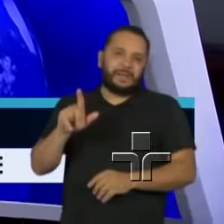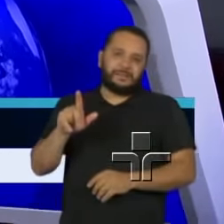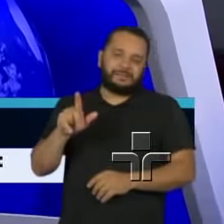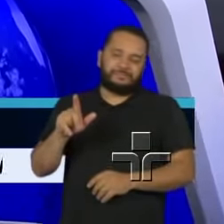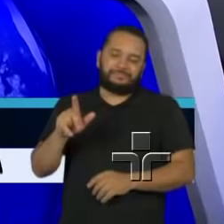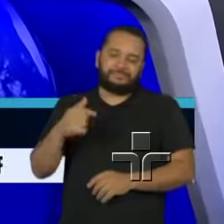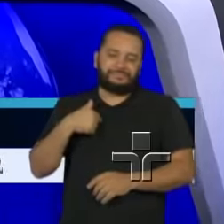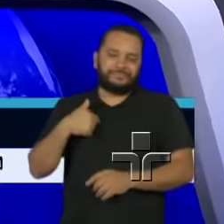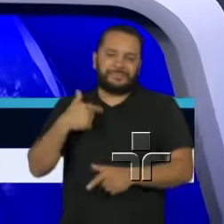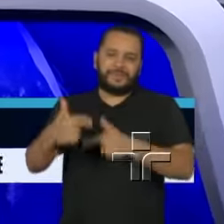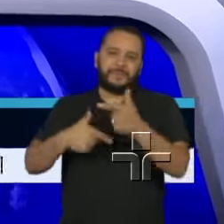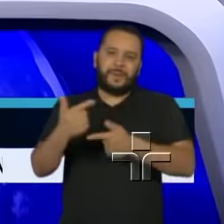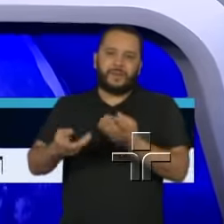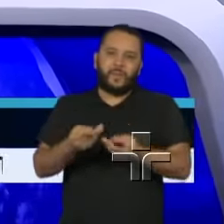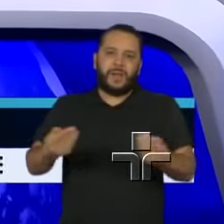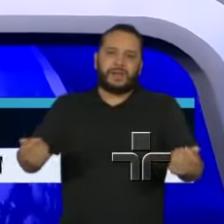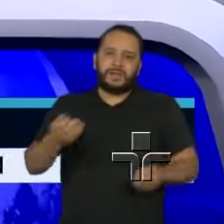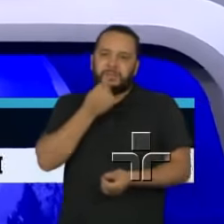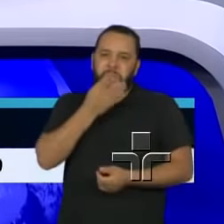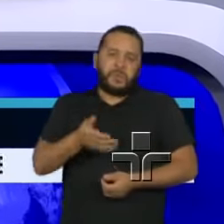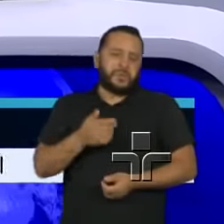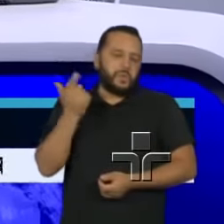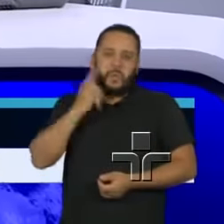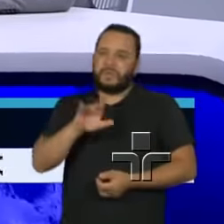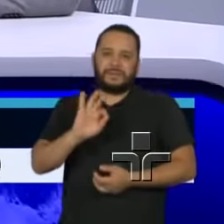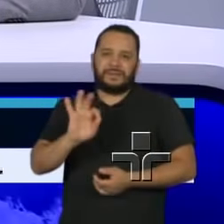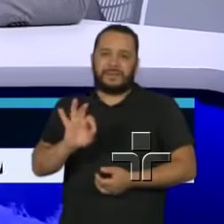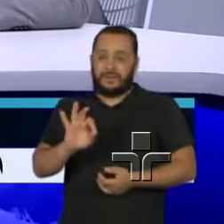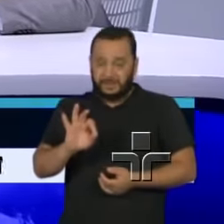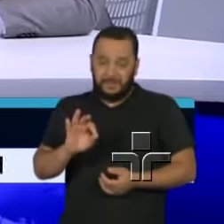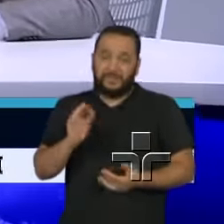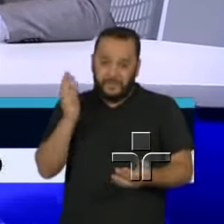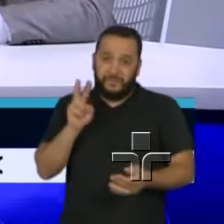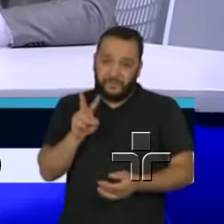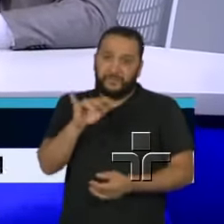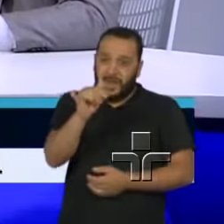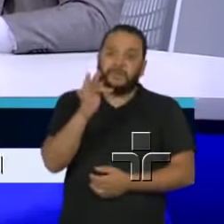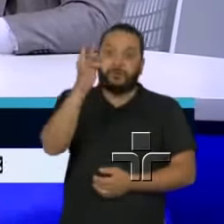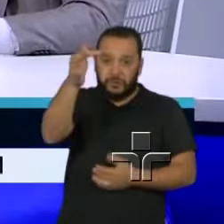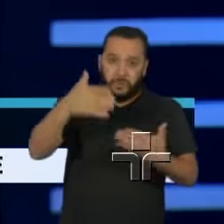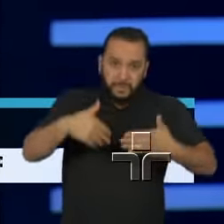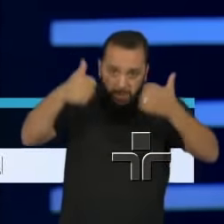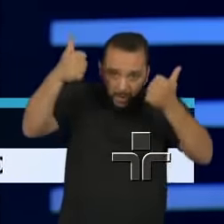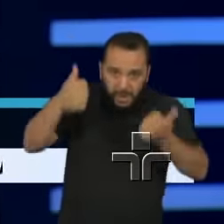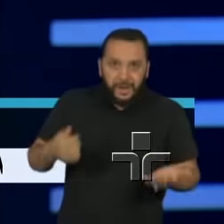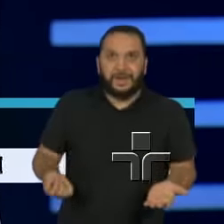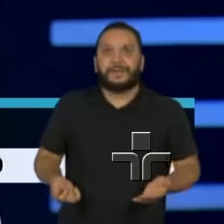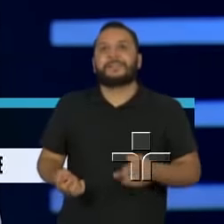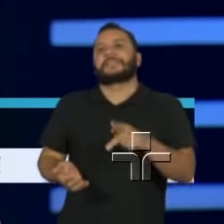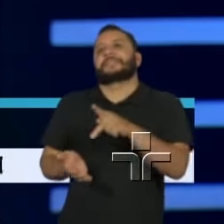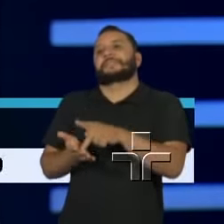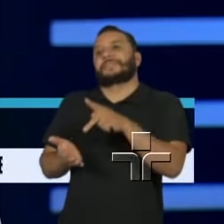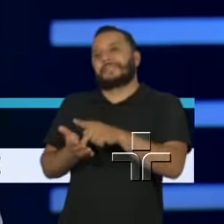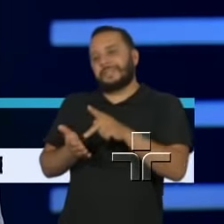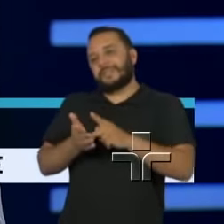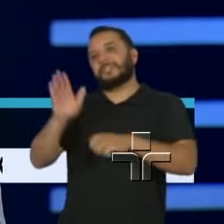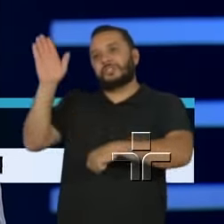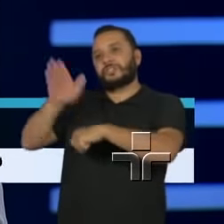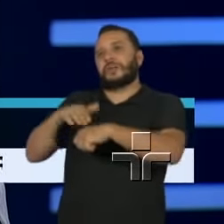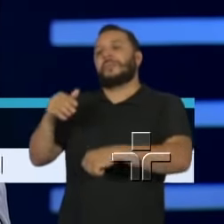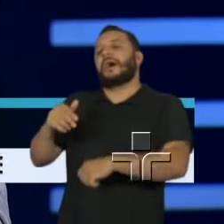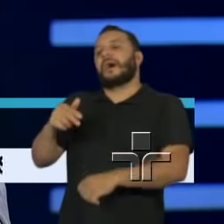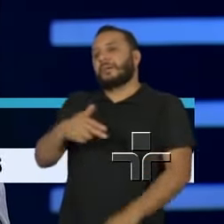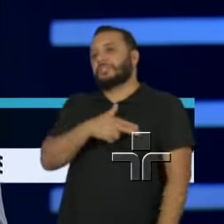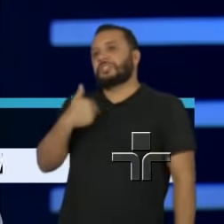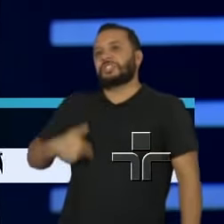serviço que o consumidor espera. Será que um dia essa novela vai acabar? O que precisaria chegar aqui no Brasil? Acho que nós precisamos chamar os chineses com o